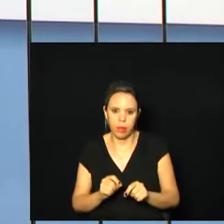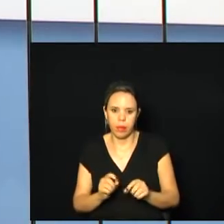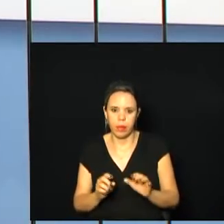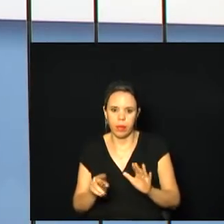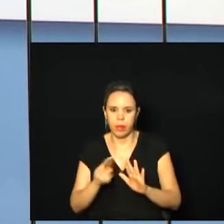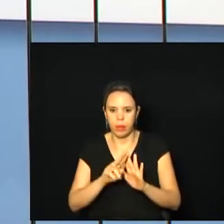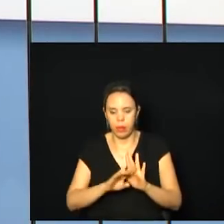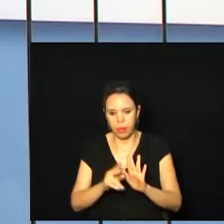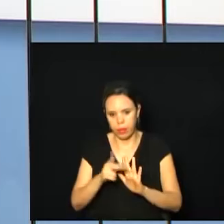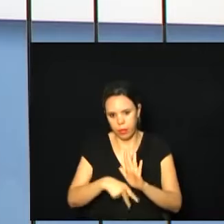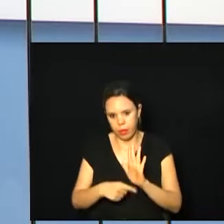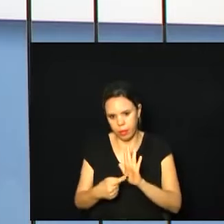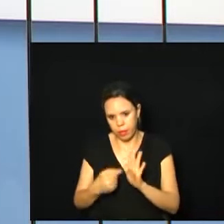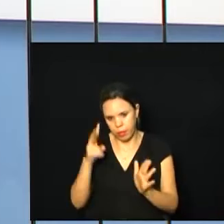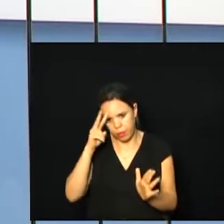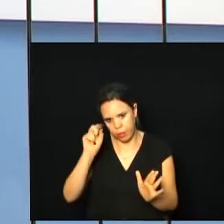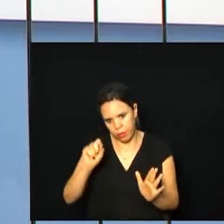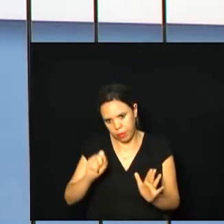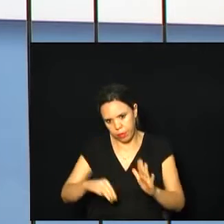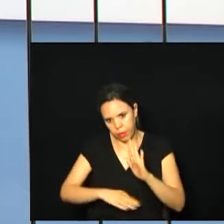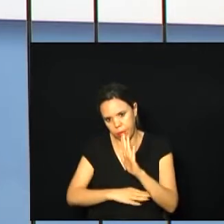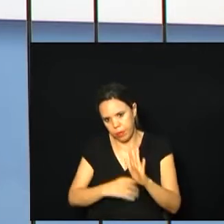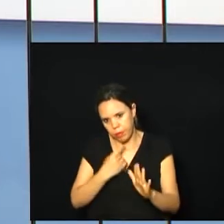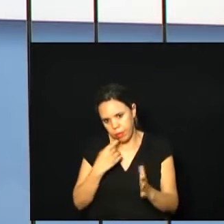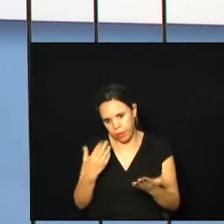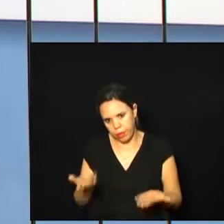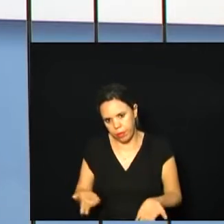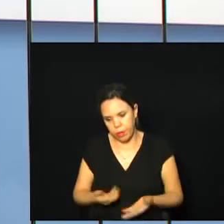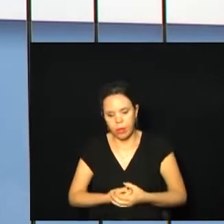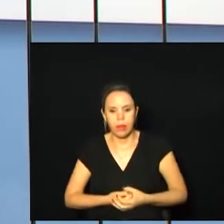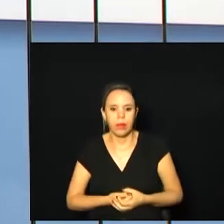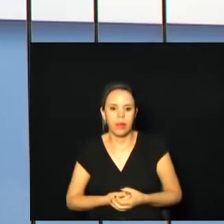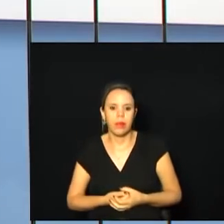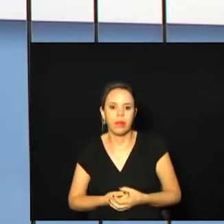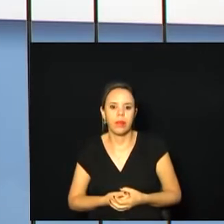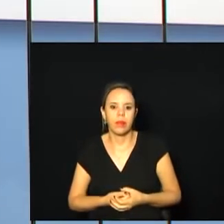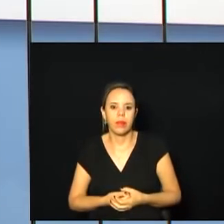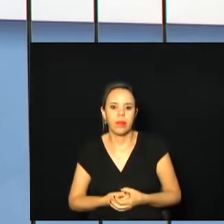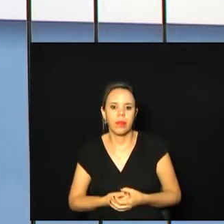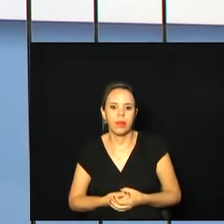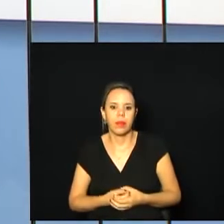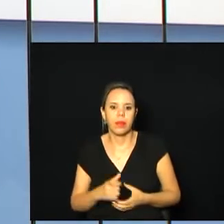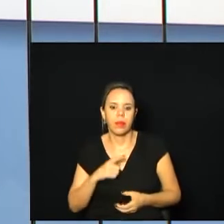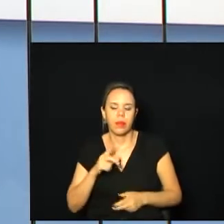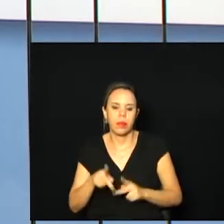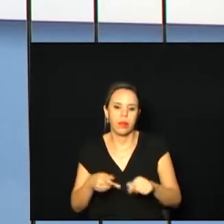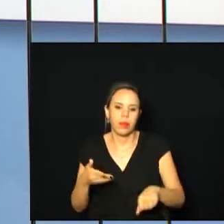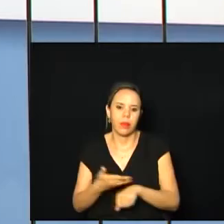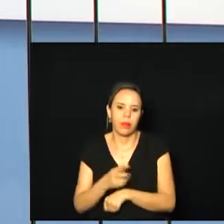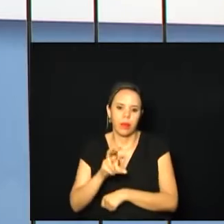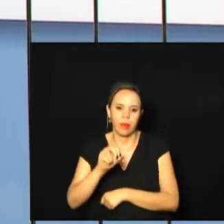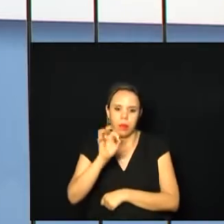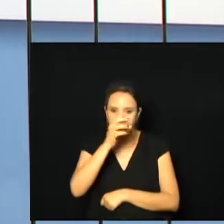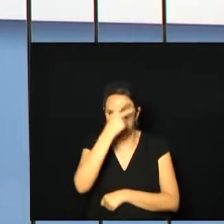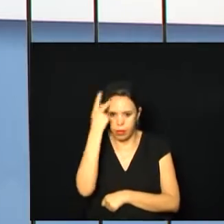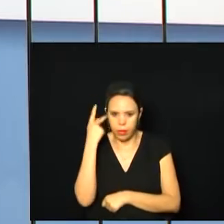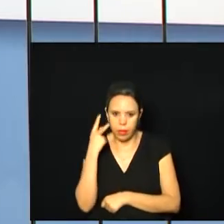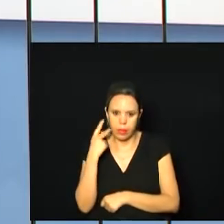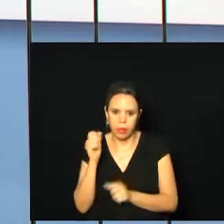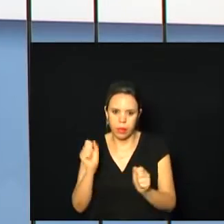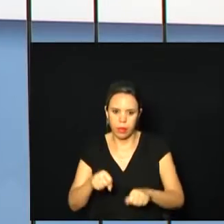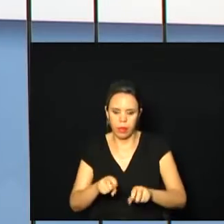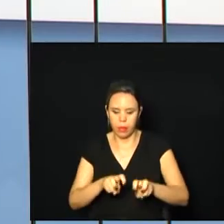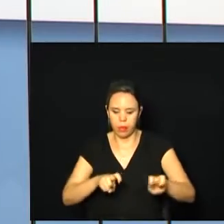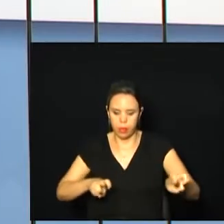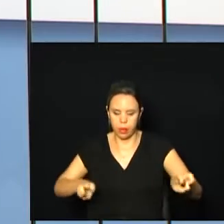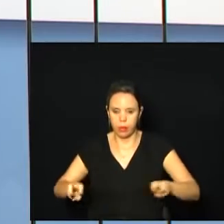o projeto. Lembrando que a Câmara Municipal de Campinas prevê aí a participação de até 50% da